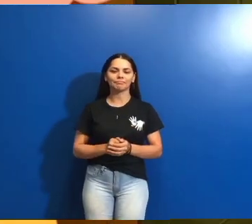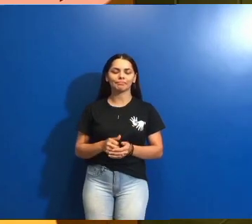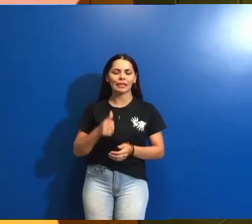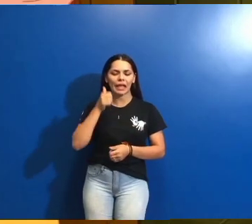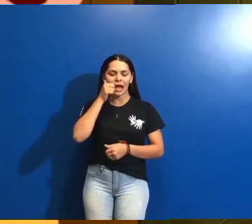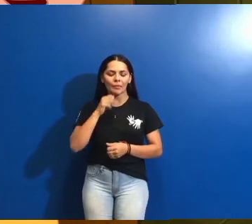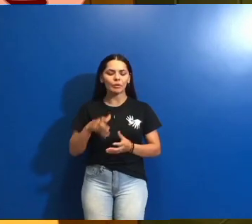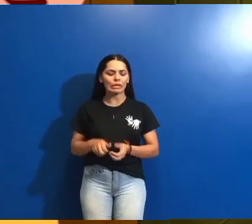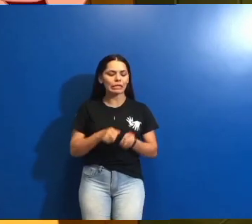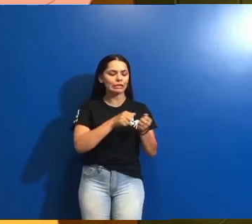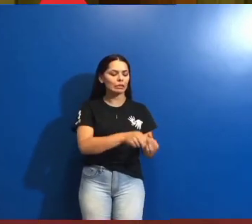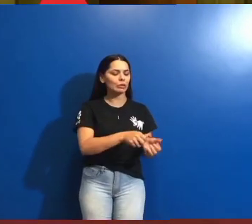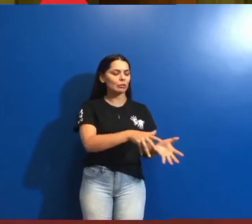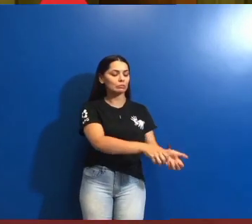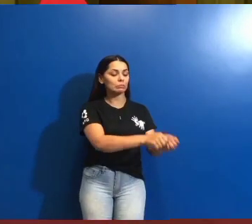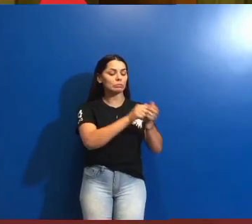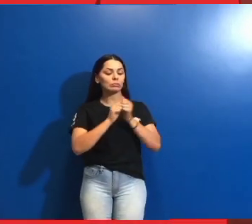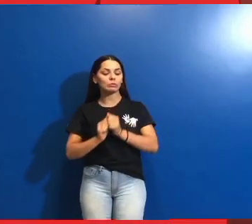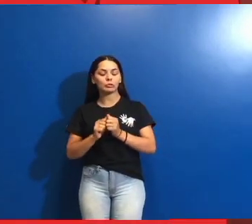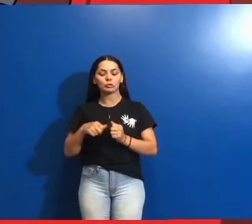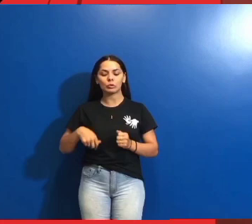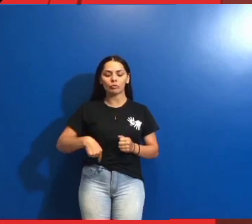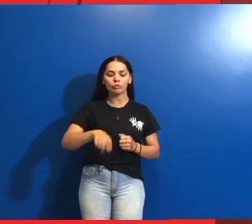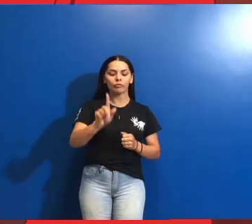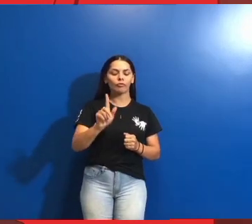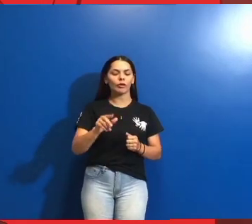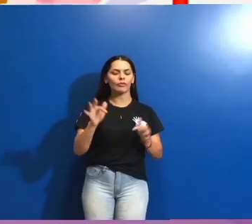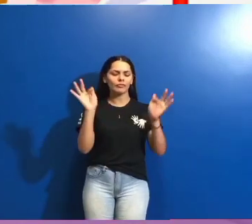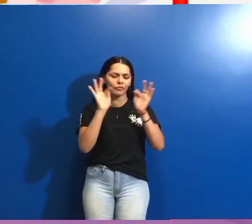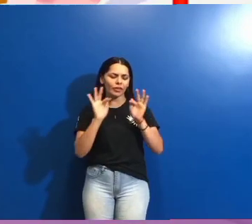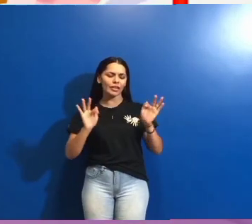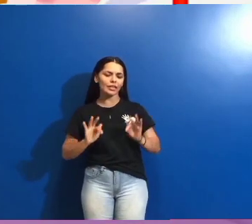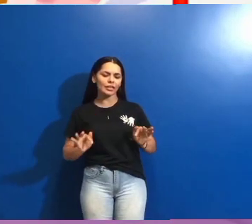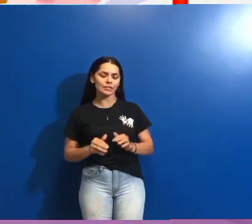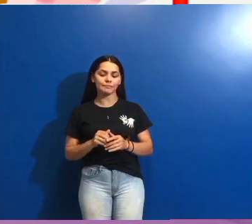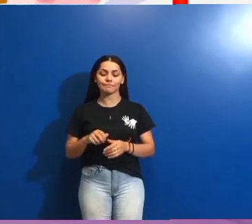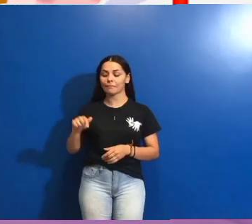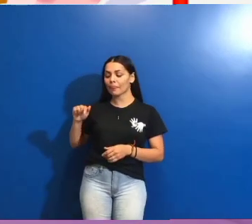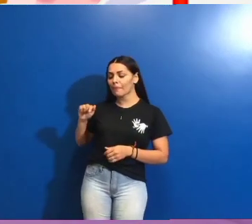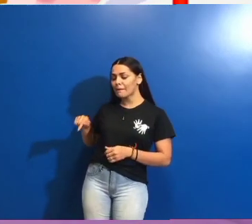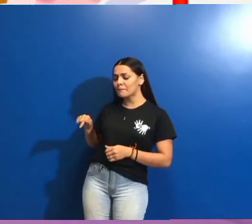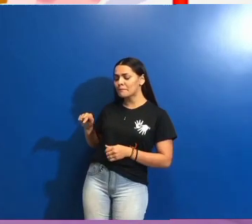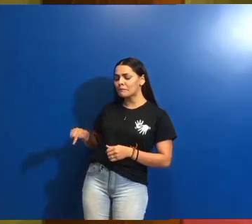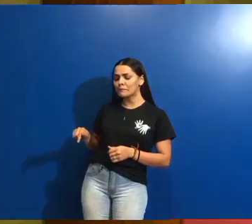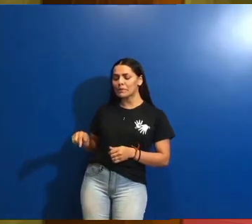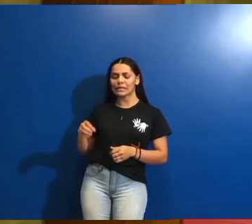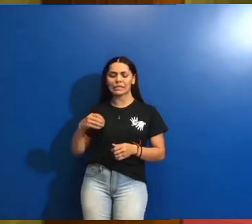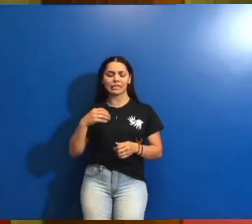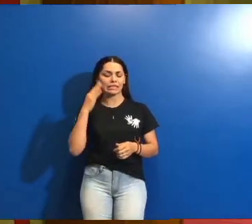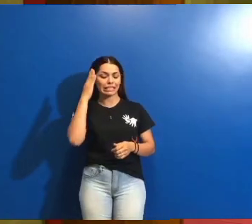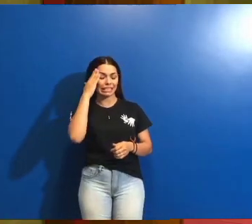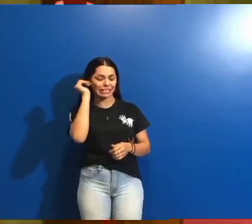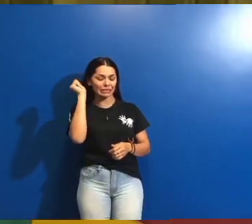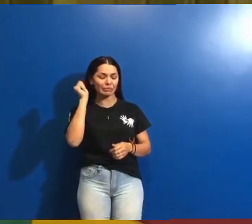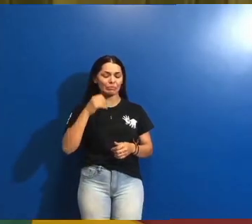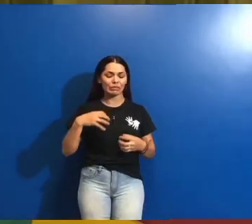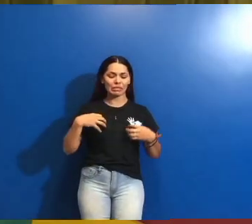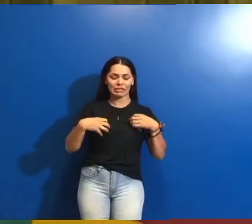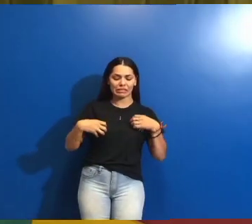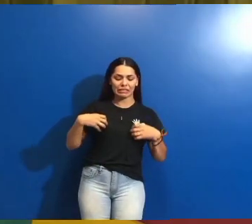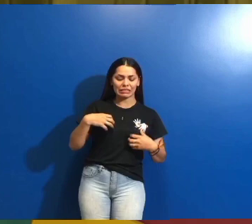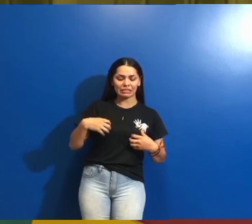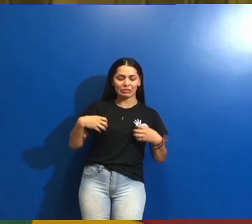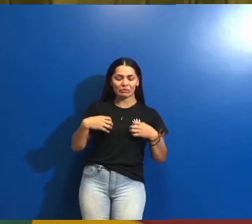João concordou rapidamente. Ela entregou-lhe um machado e ele saiu de casa feliz. Maria sabia que algo não